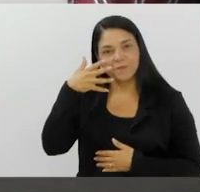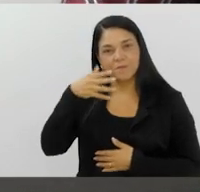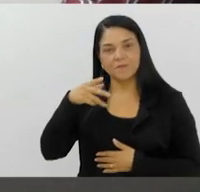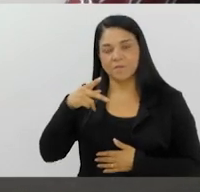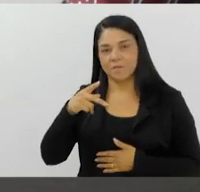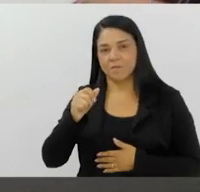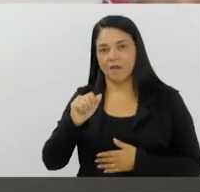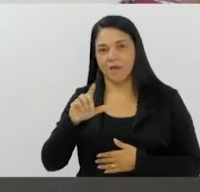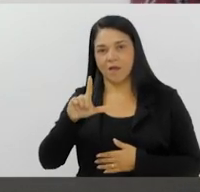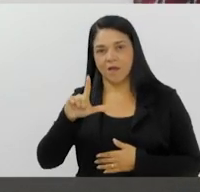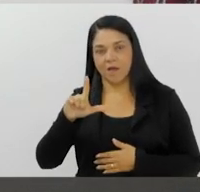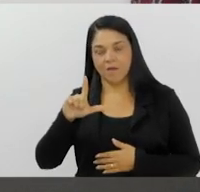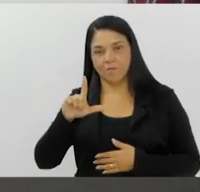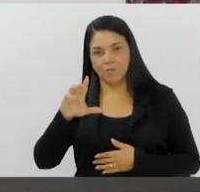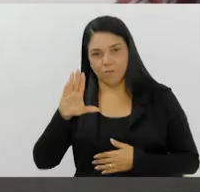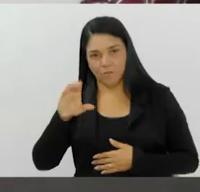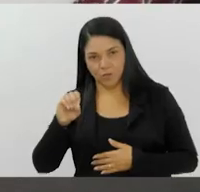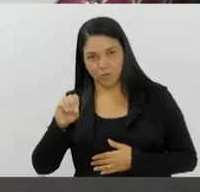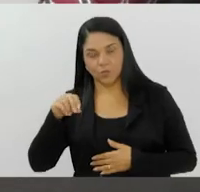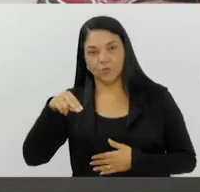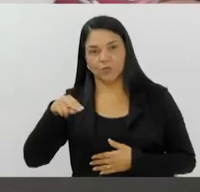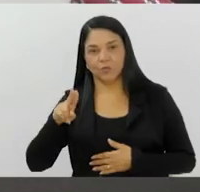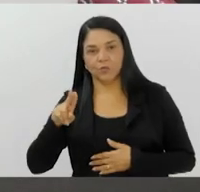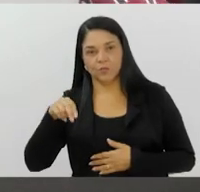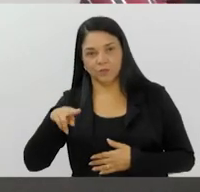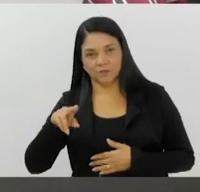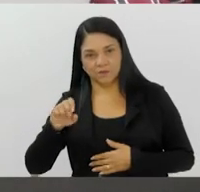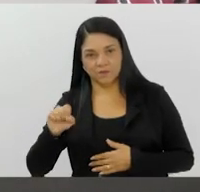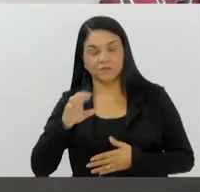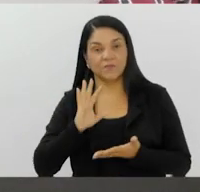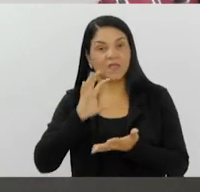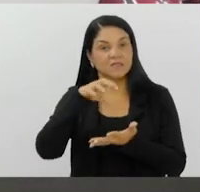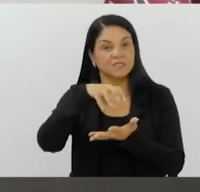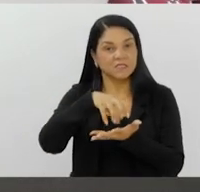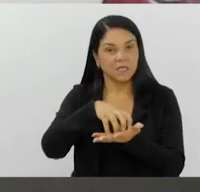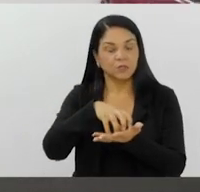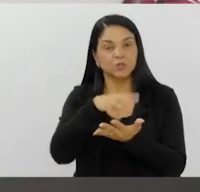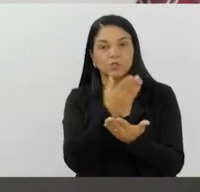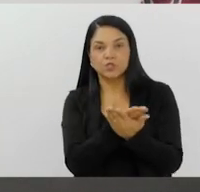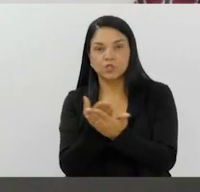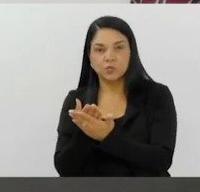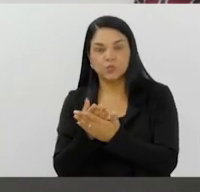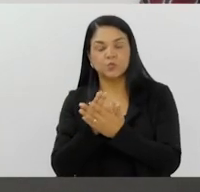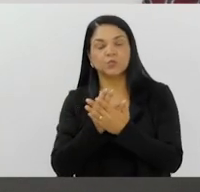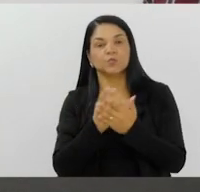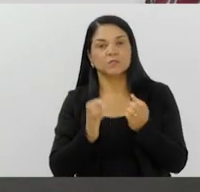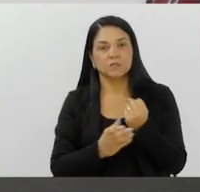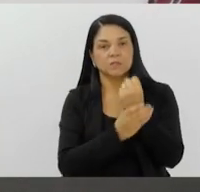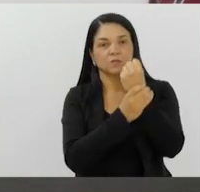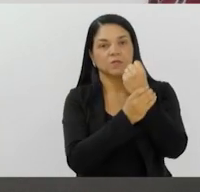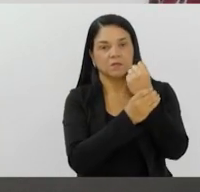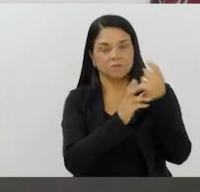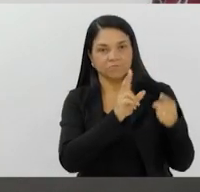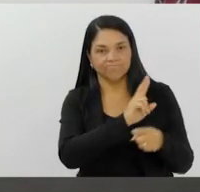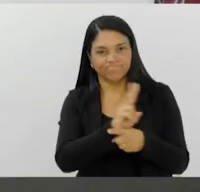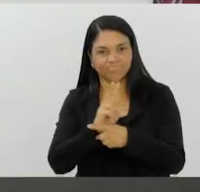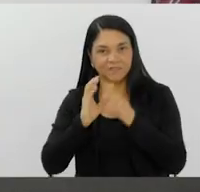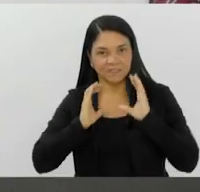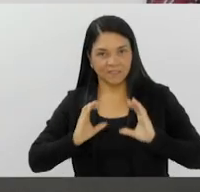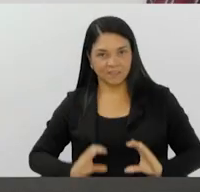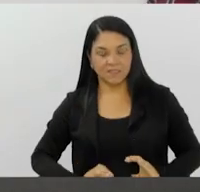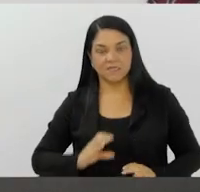Nunes como foi dito ele é do Centro de Estudos de segurança e cidadania CESEC foi um dos